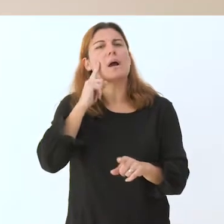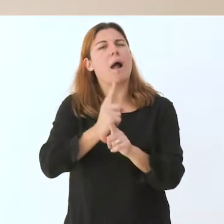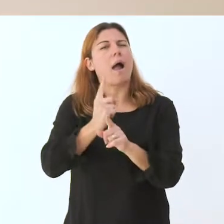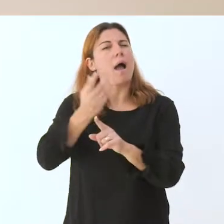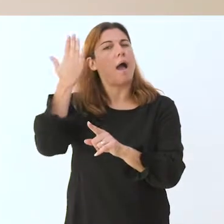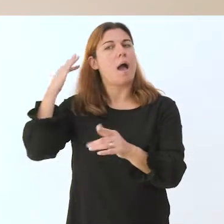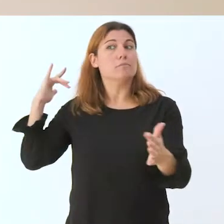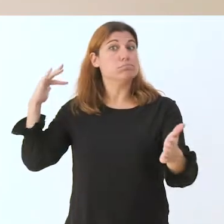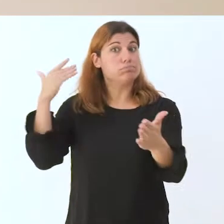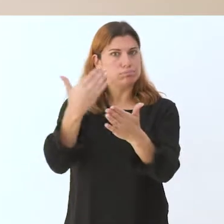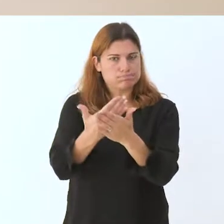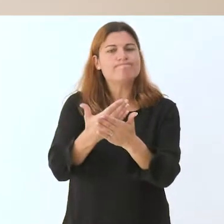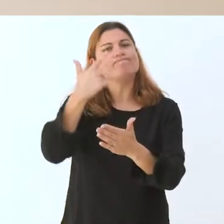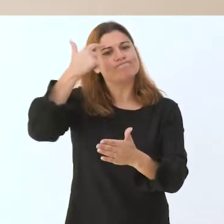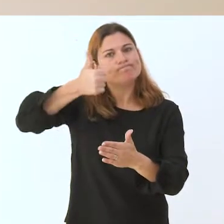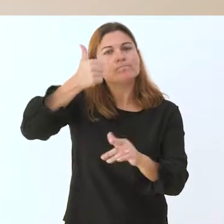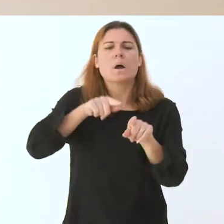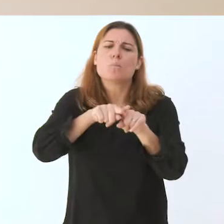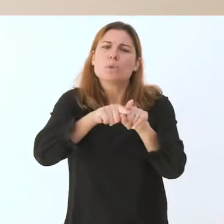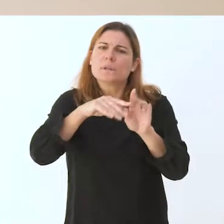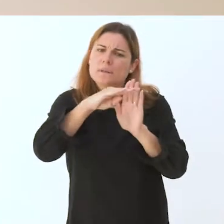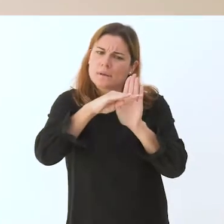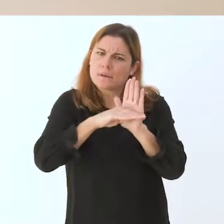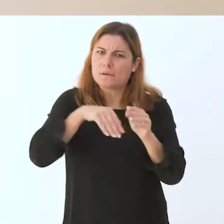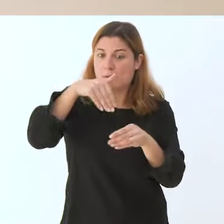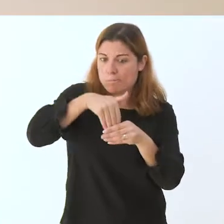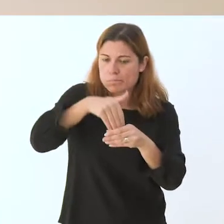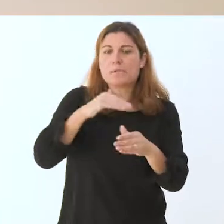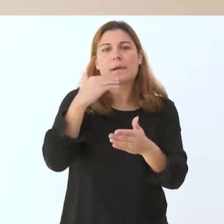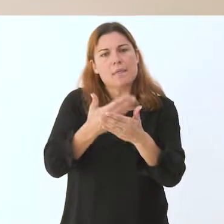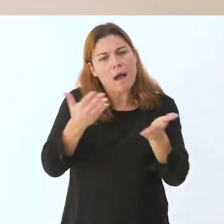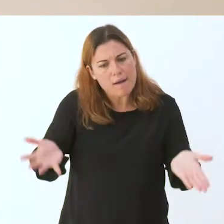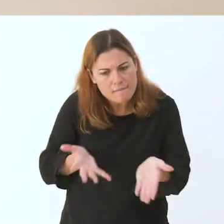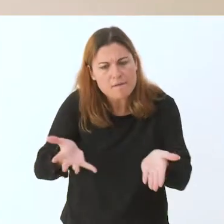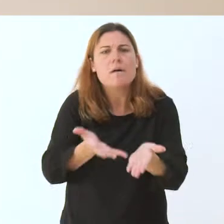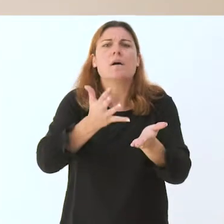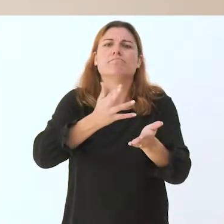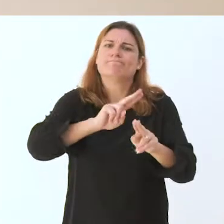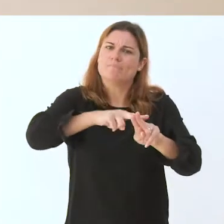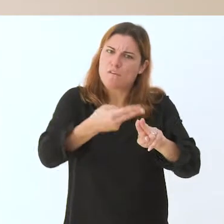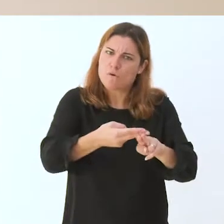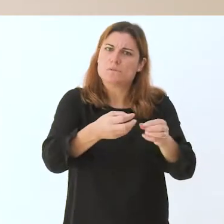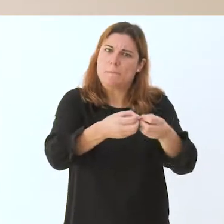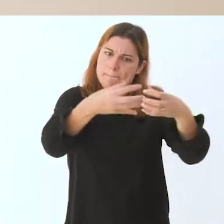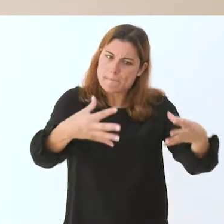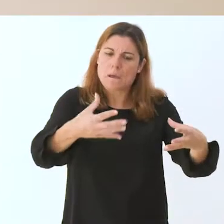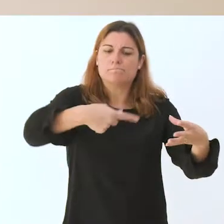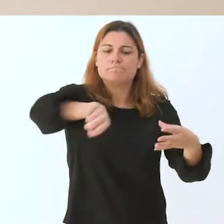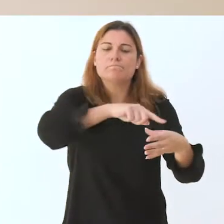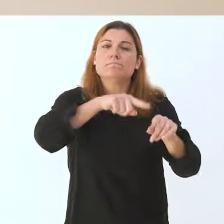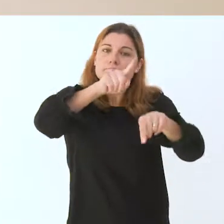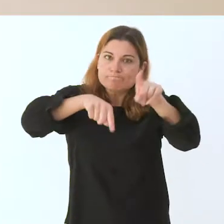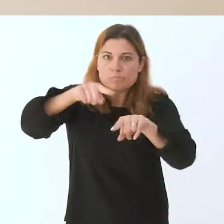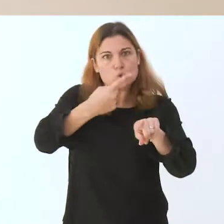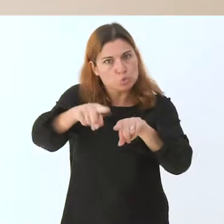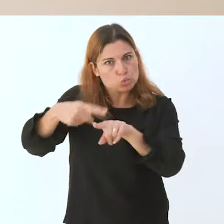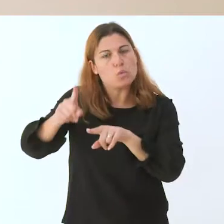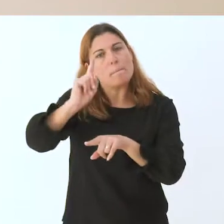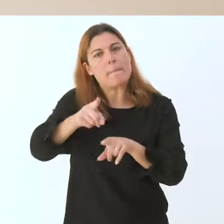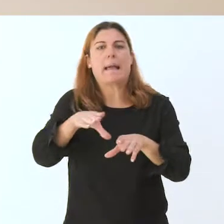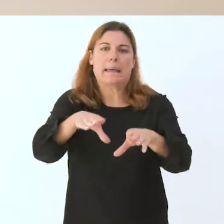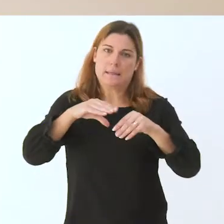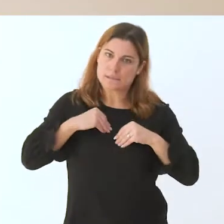a sua gênese, tem procurado pautar as suas políticas internas de modo a promover e reforçar a aceitação